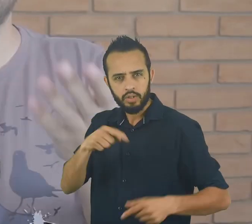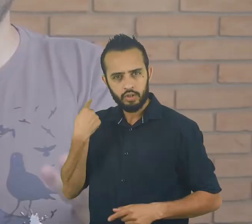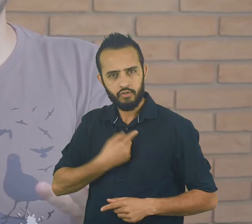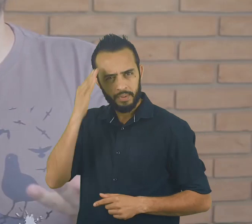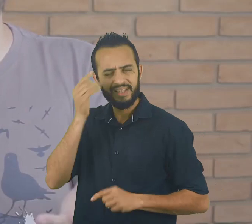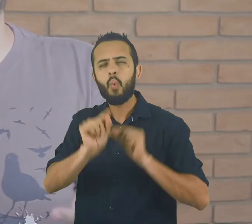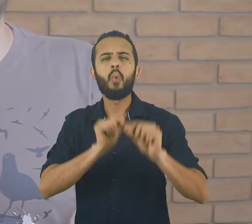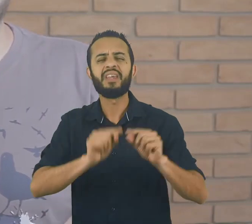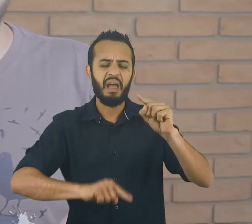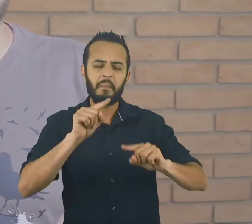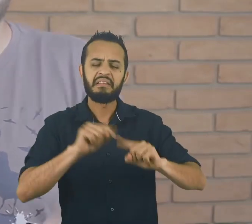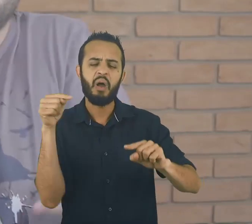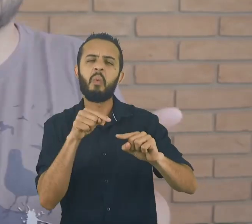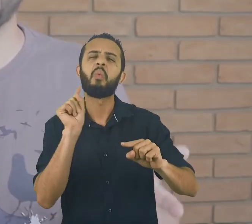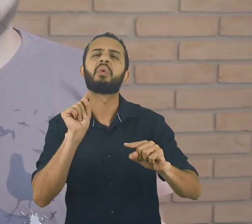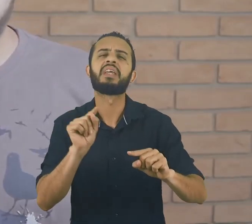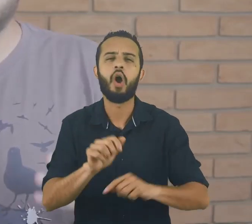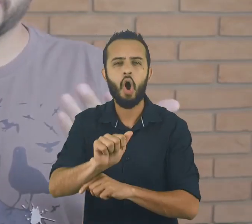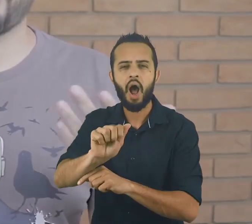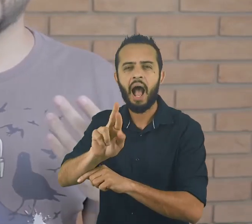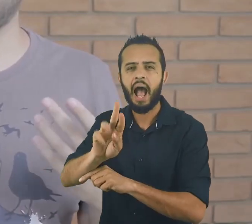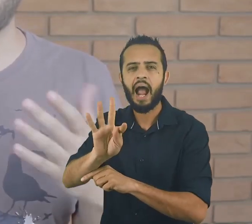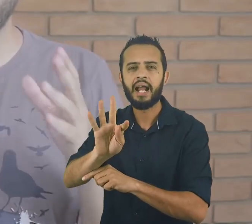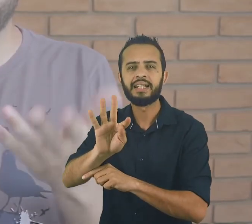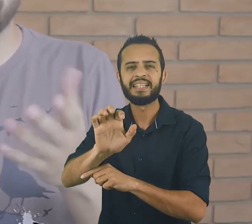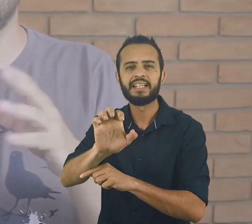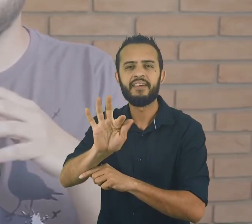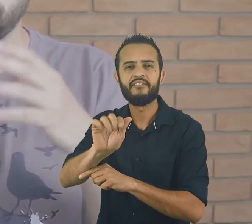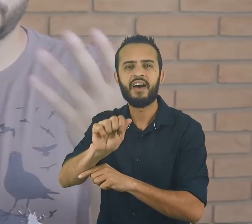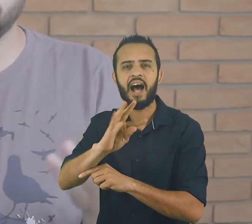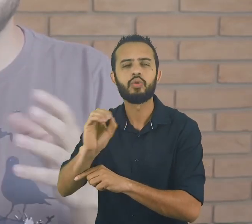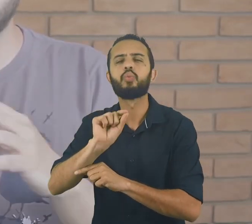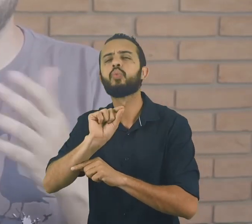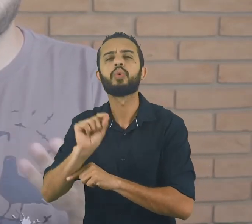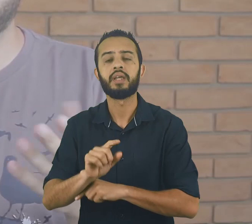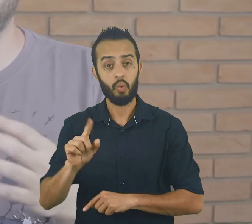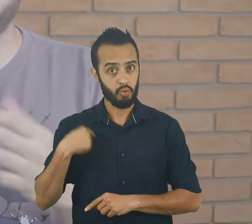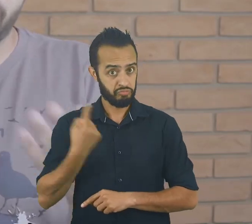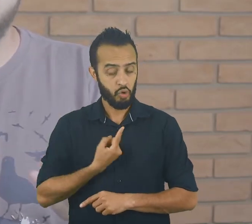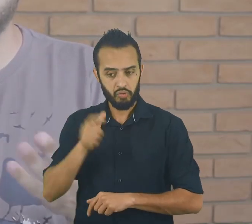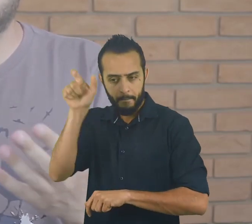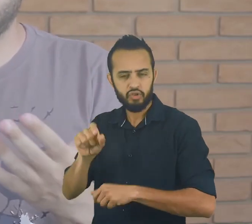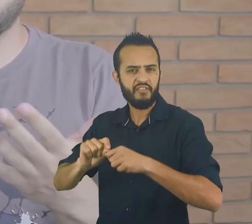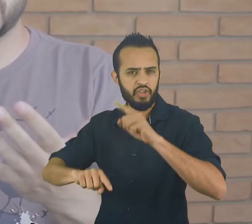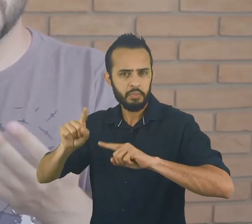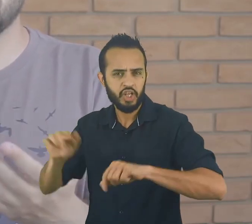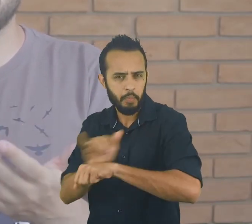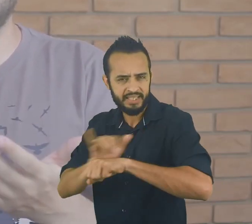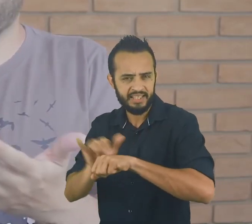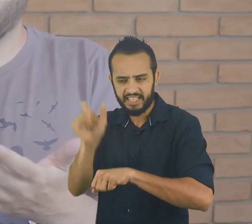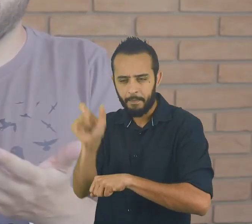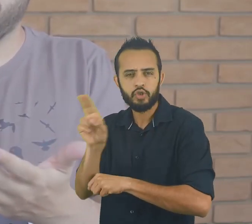é o que é um artefato interativo. Bom, primeiro, o que é um artefato? Então um artefato é quando alguém faz um produto, um objeto, uma ferramenta que as